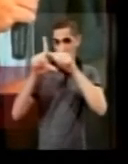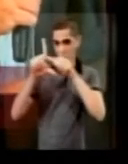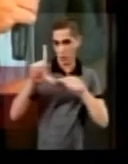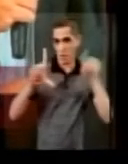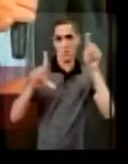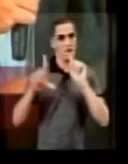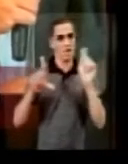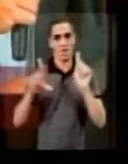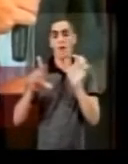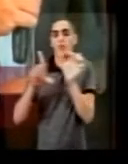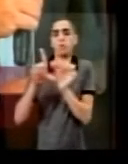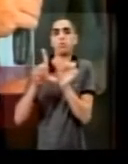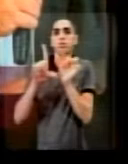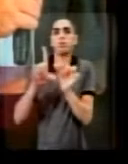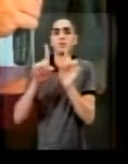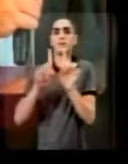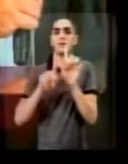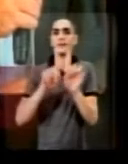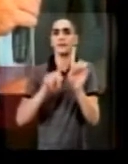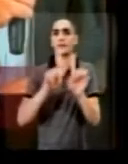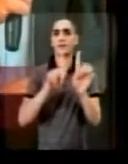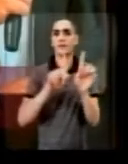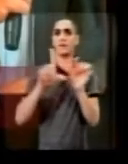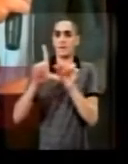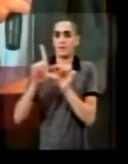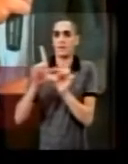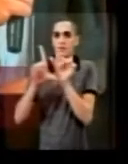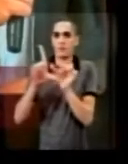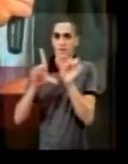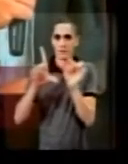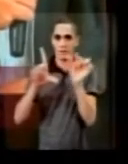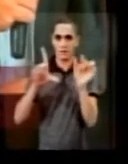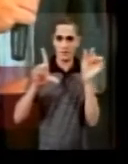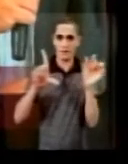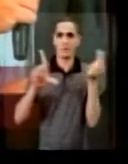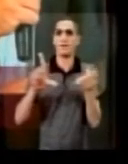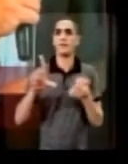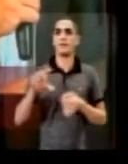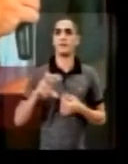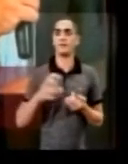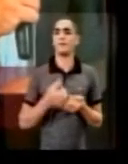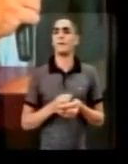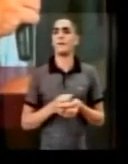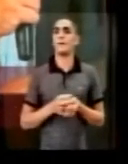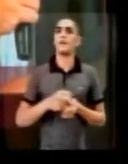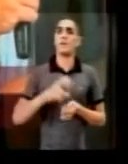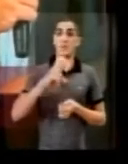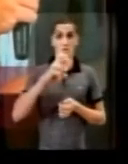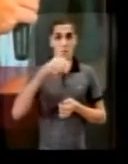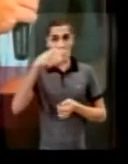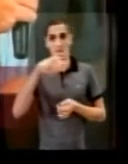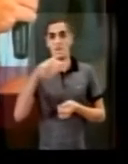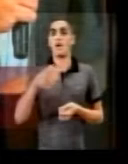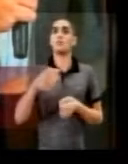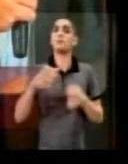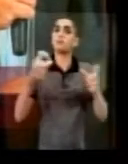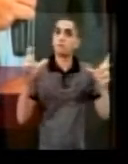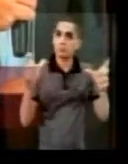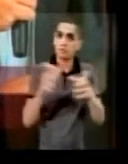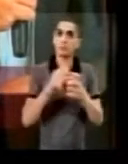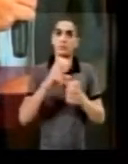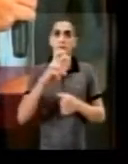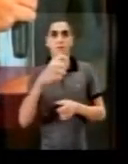de 57, nós caímos para 51. E temos, nesta semana,